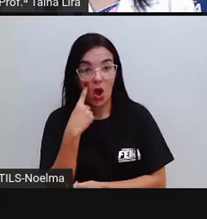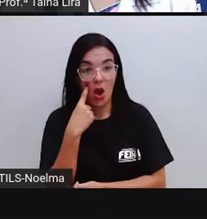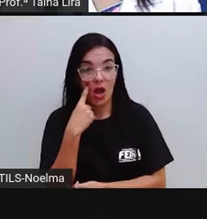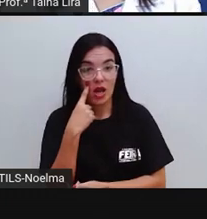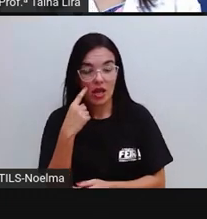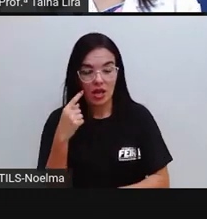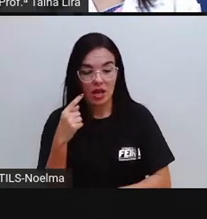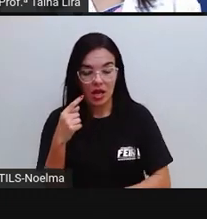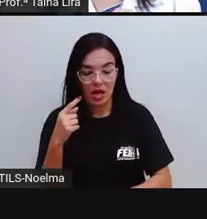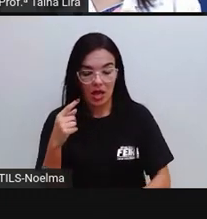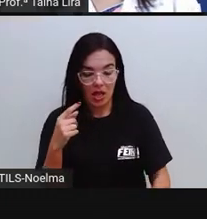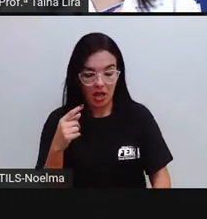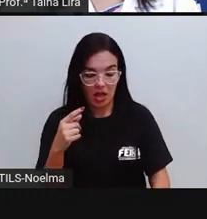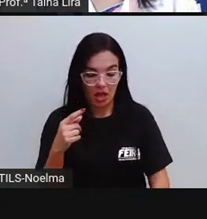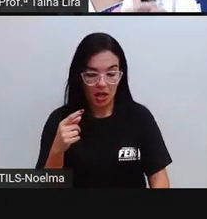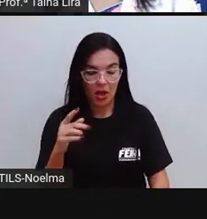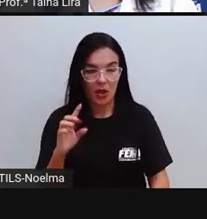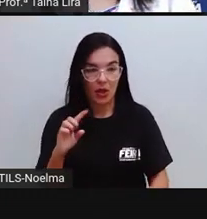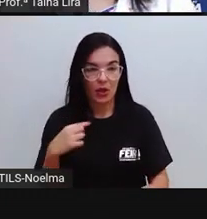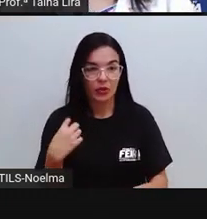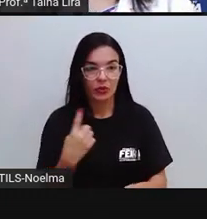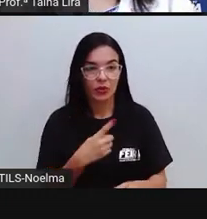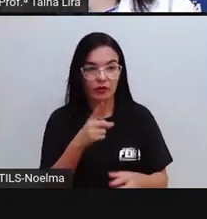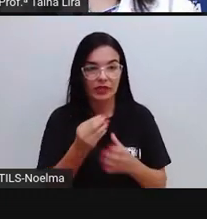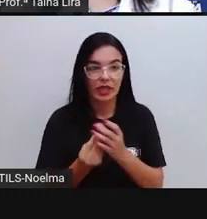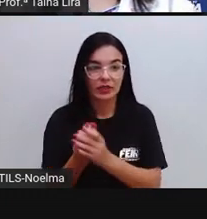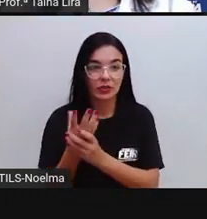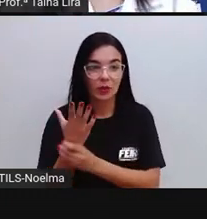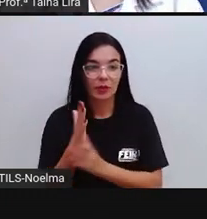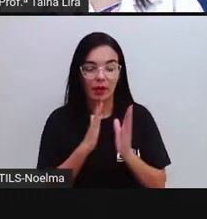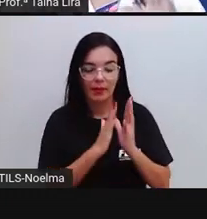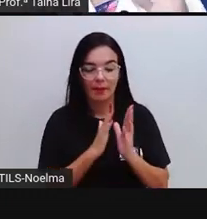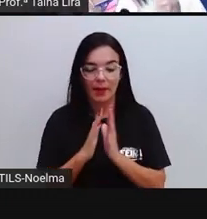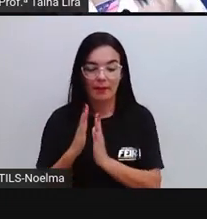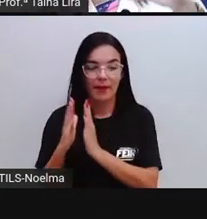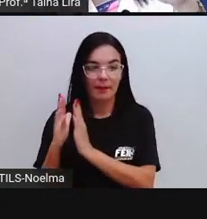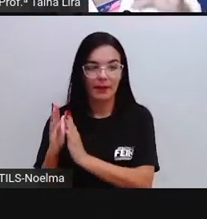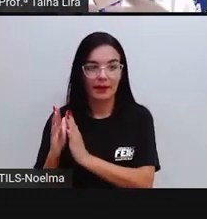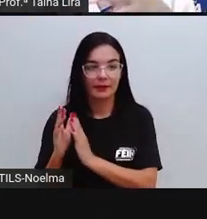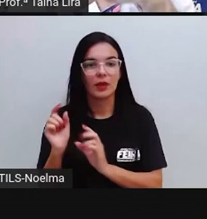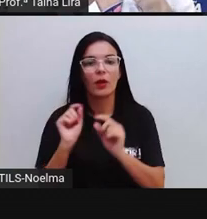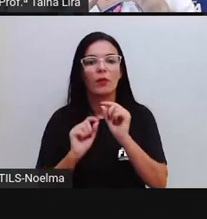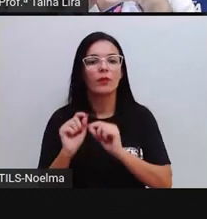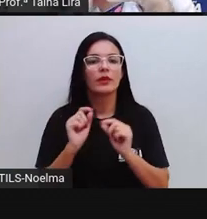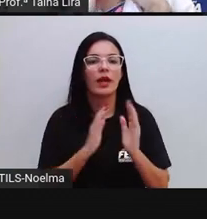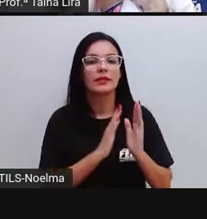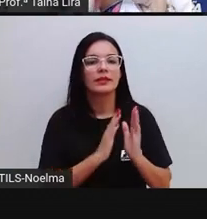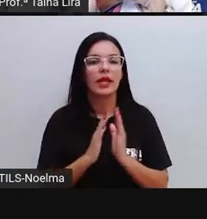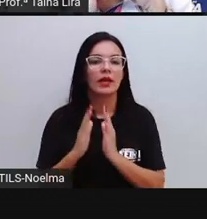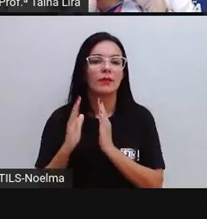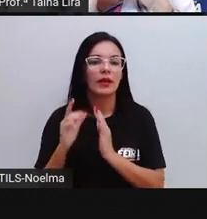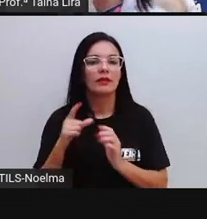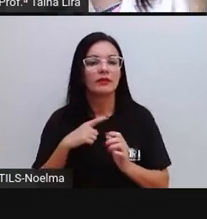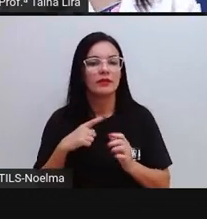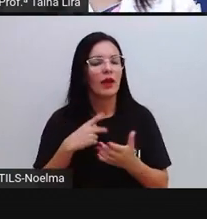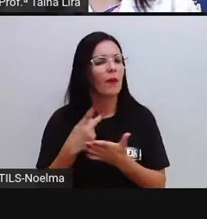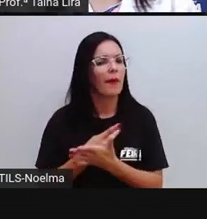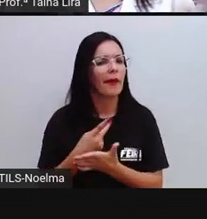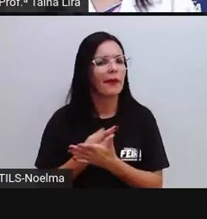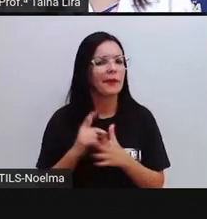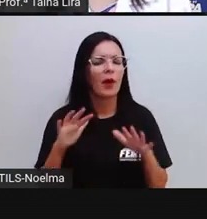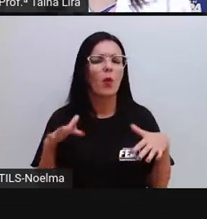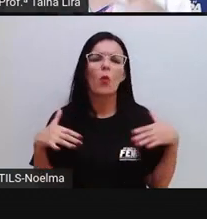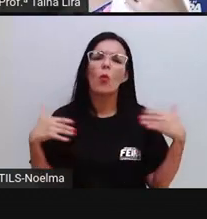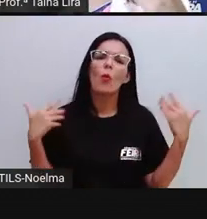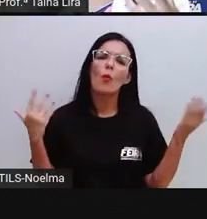a gente agora, ó, descubra o equívoco da sequência. Essa sequência está com um equívoco, ou como